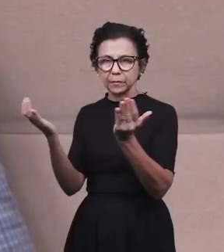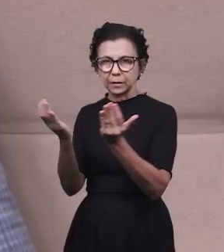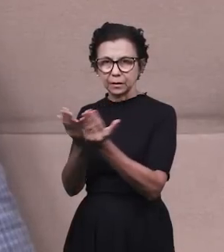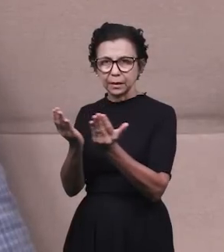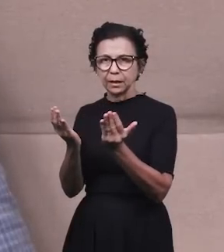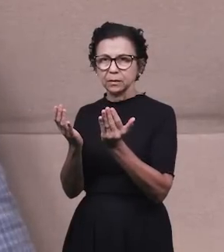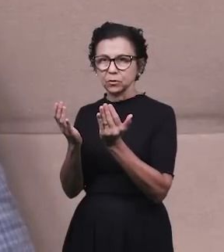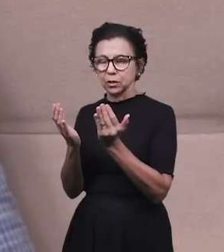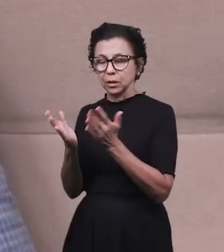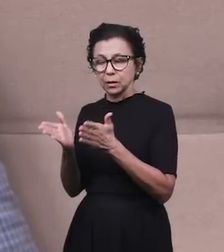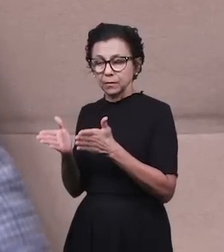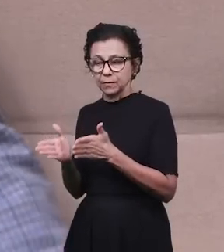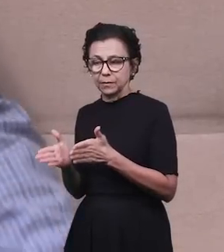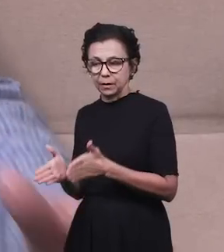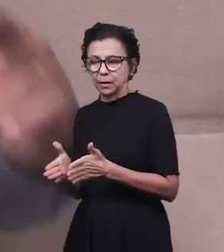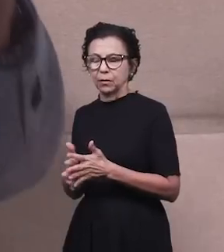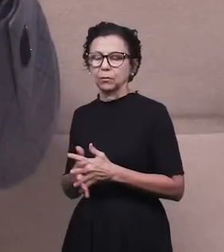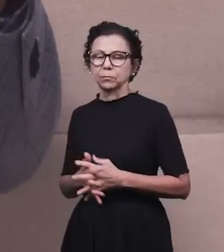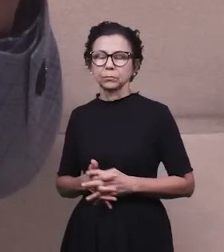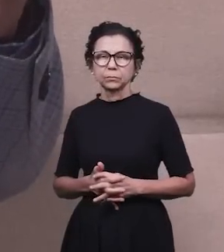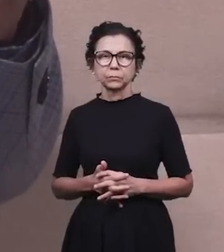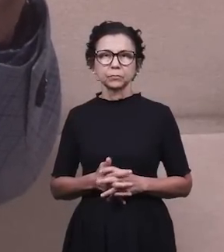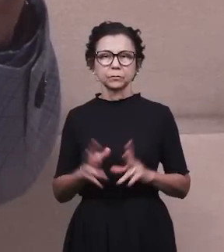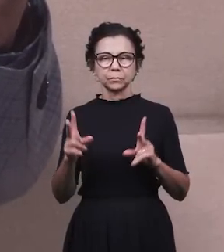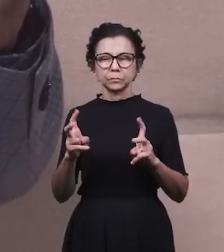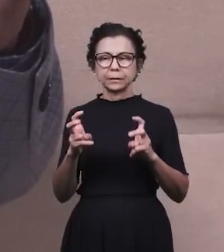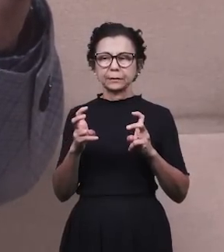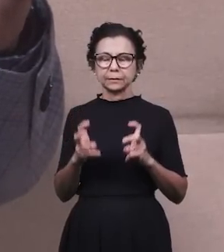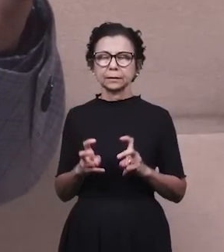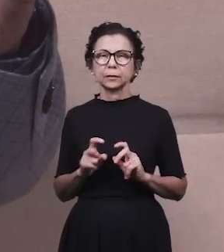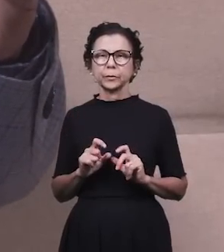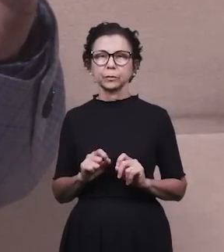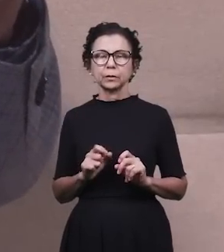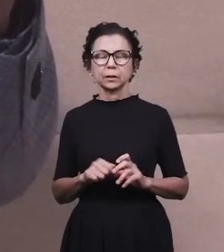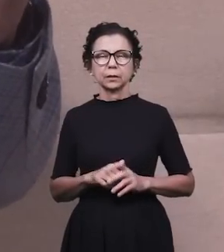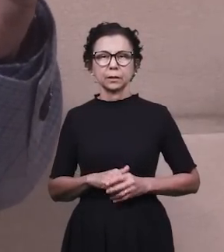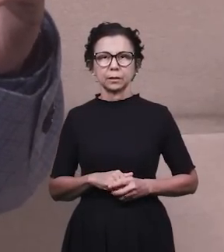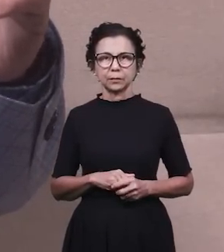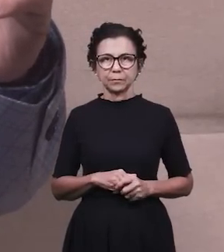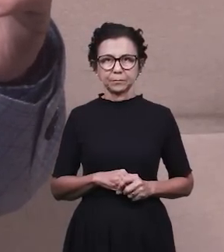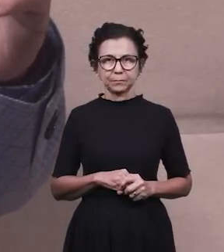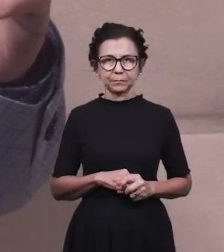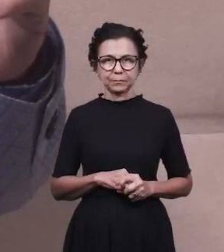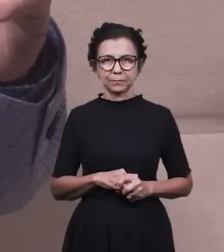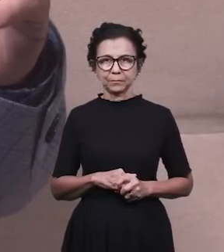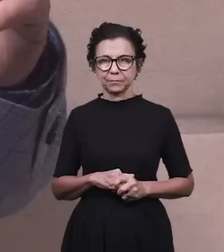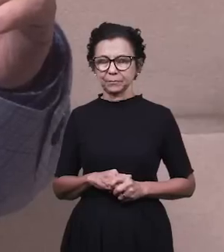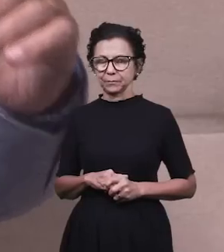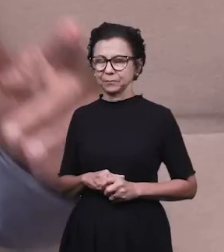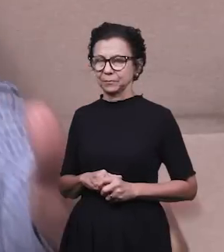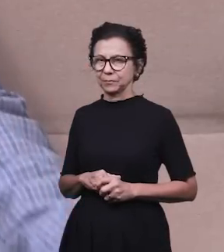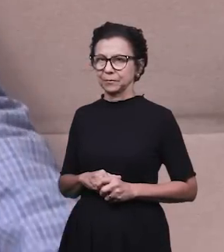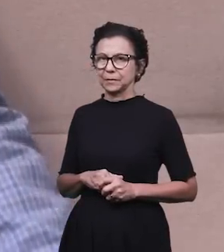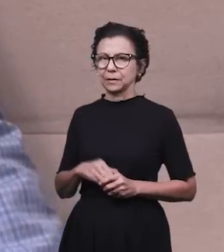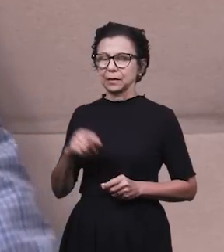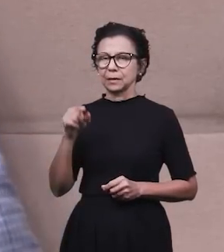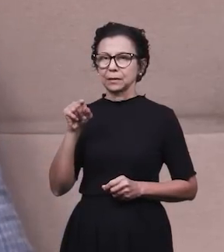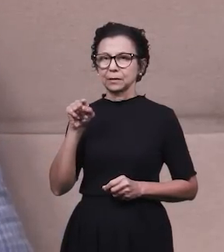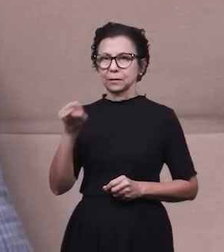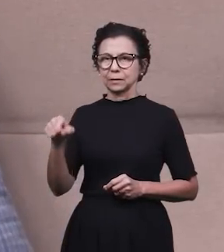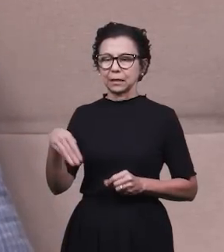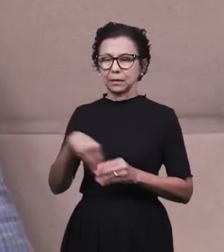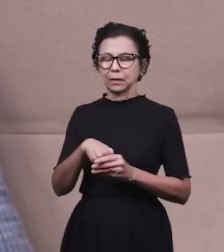é resultado do reconhecimento de uma obra chamada obra